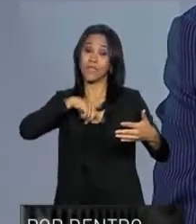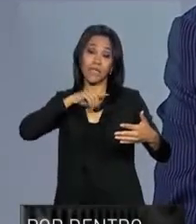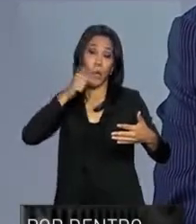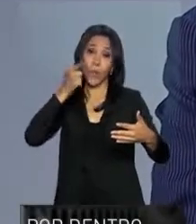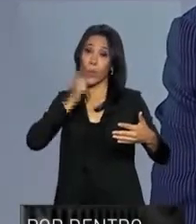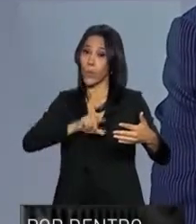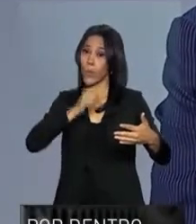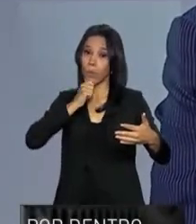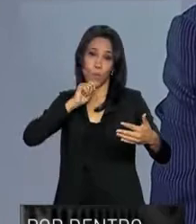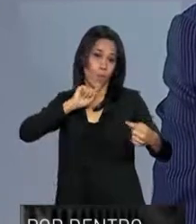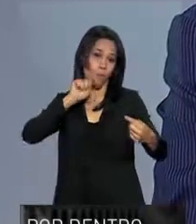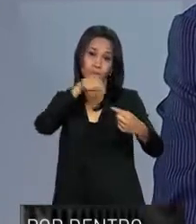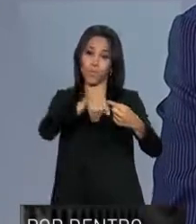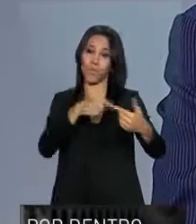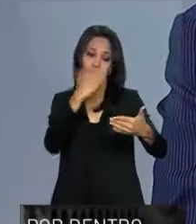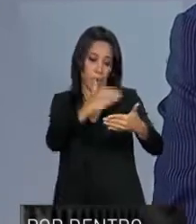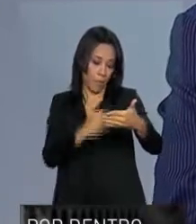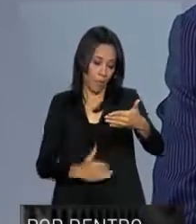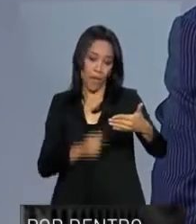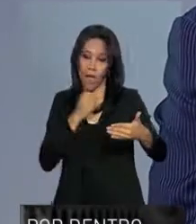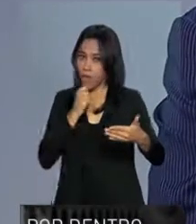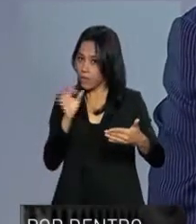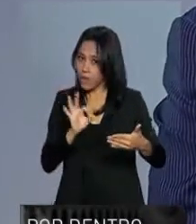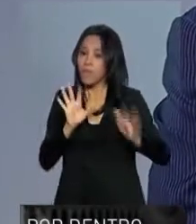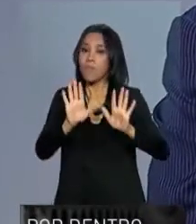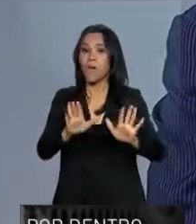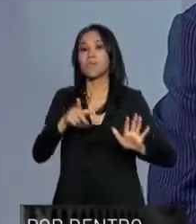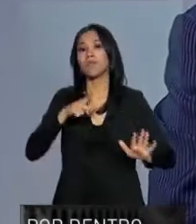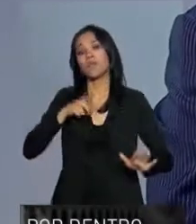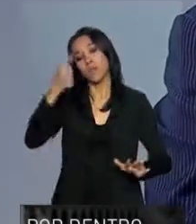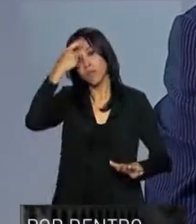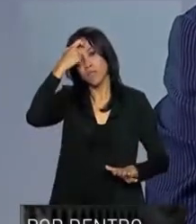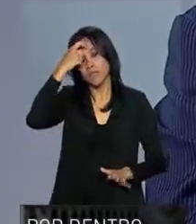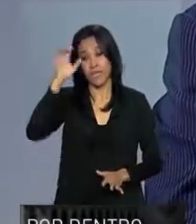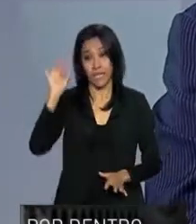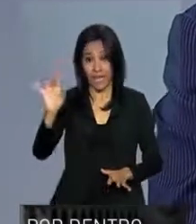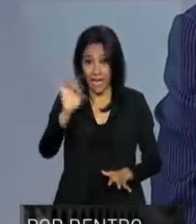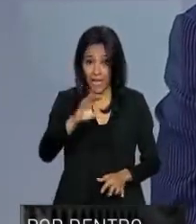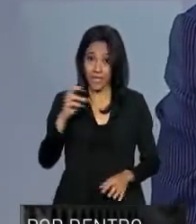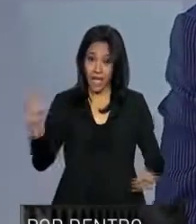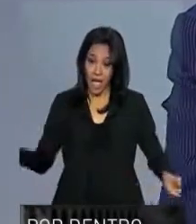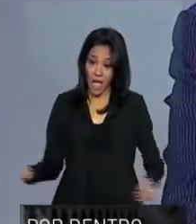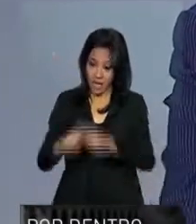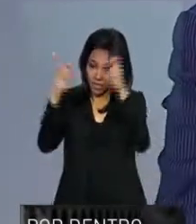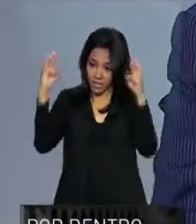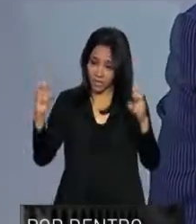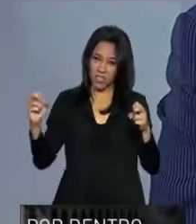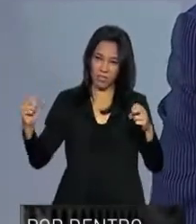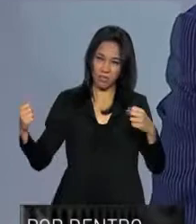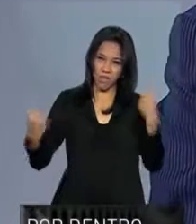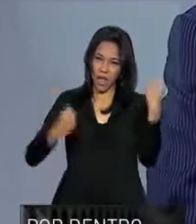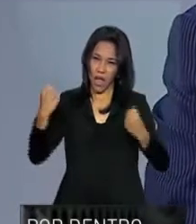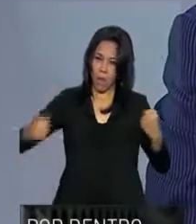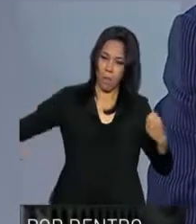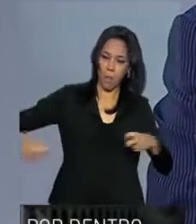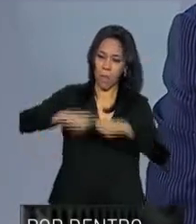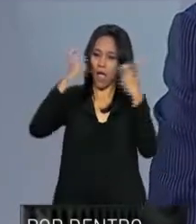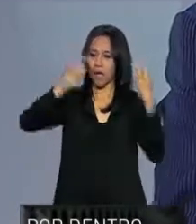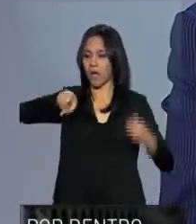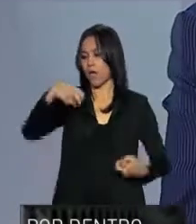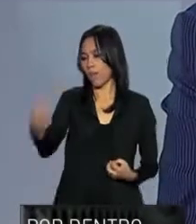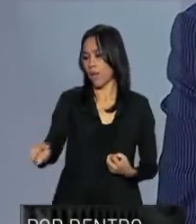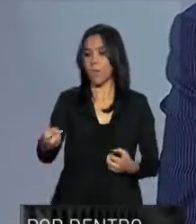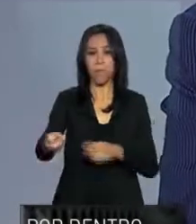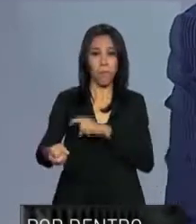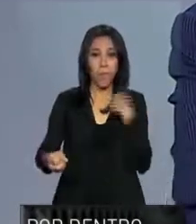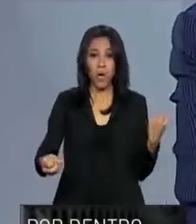temos que ter a consciência de que cada acidente que gera uma morte não é algo que nós tratamos com o número ou como indicador é